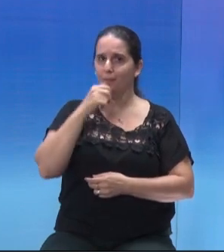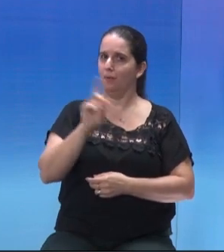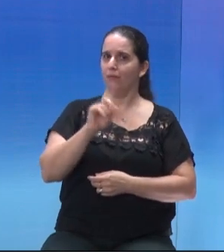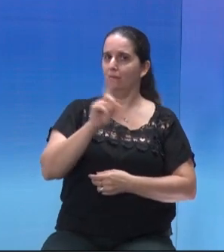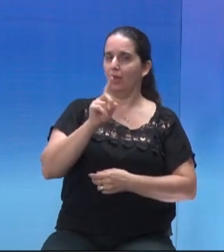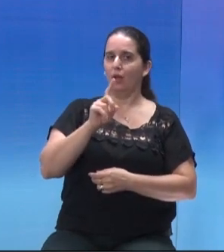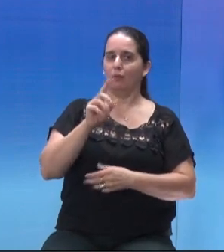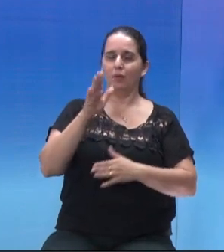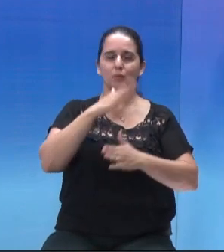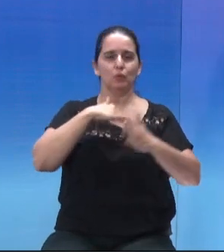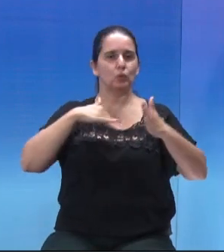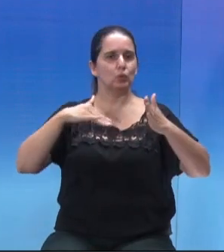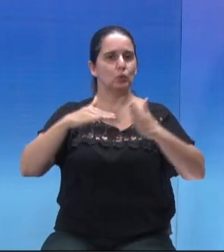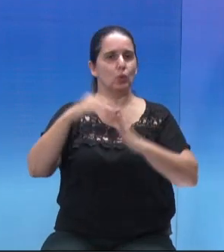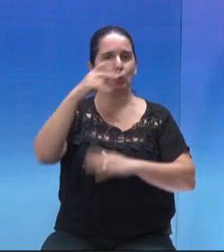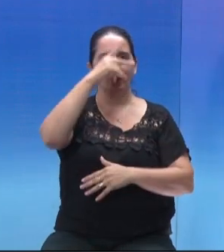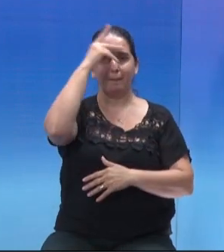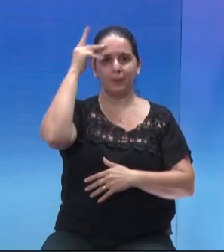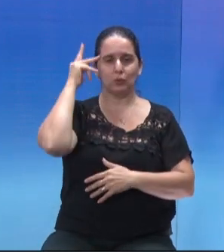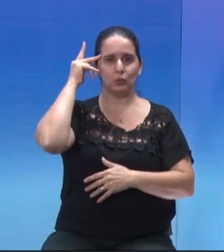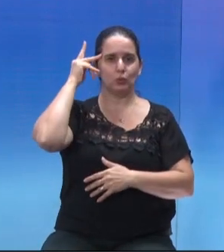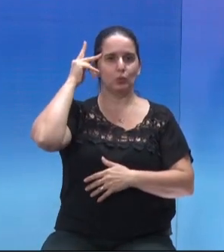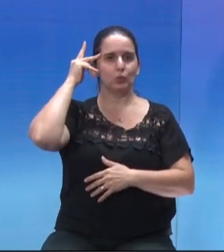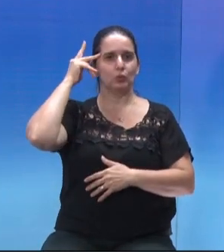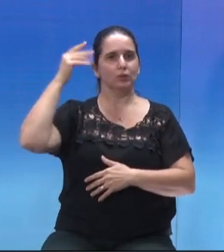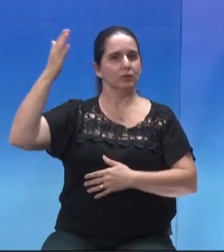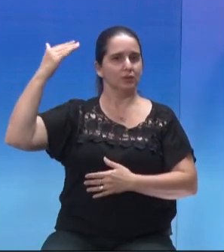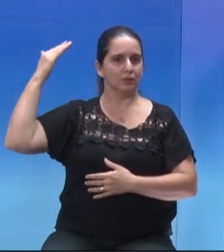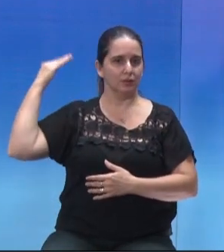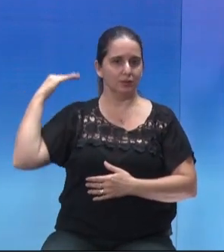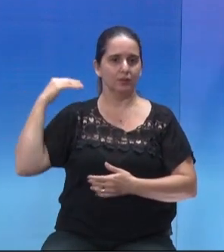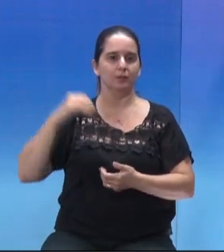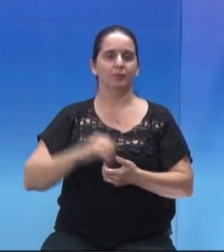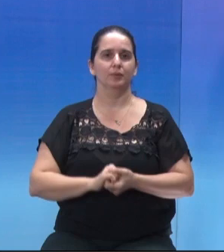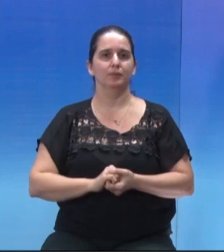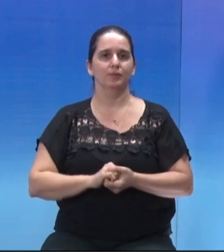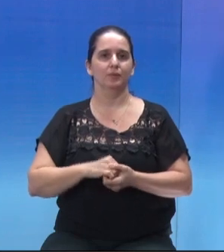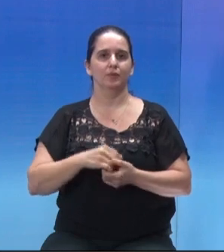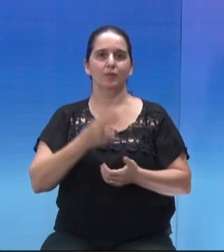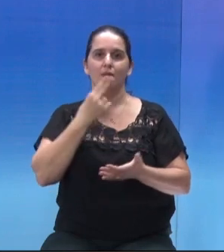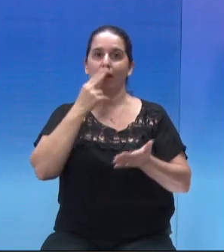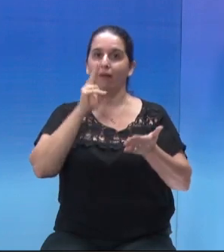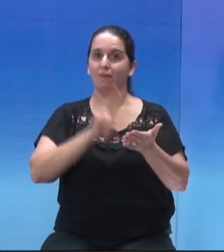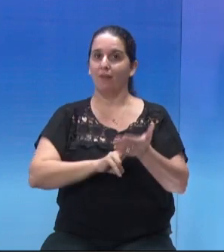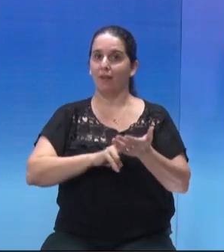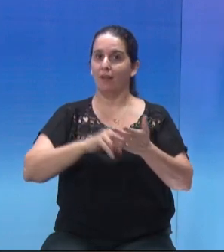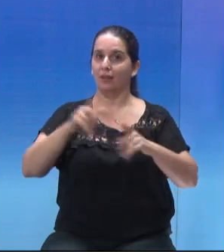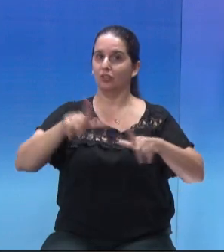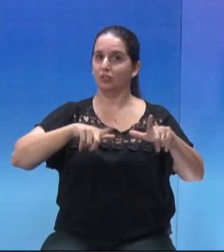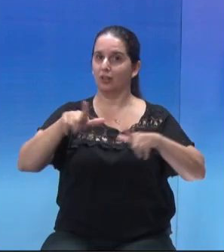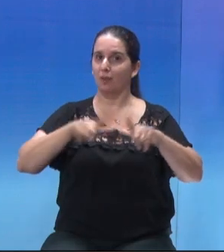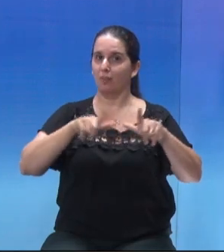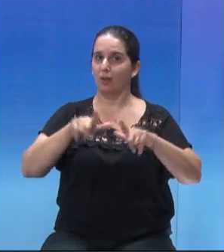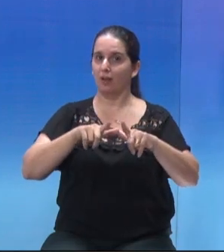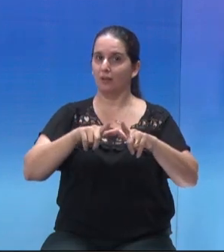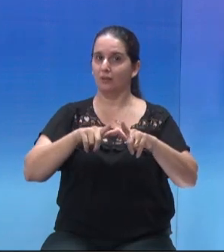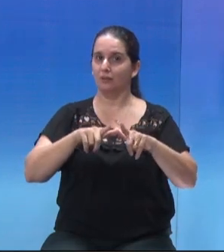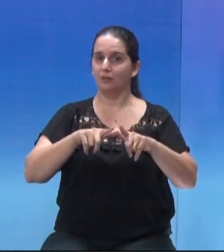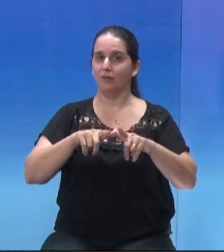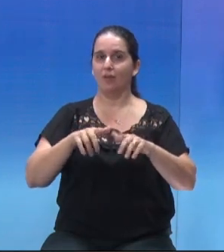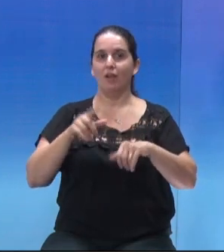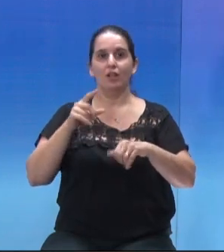mulheres, né, mas para as pessoas daquela época. Então nós vamos ter a carteira de trabalho instituída, né, férias,